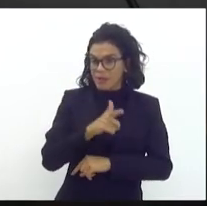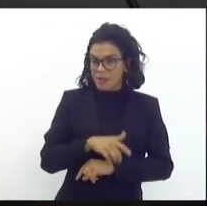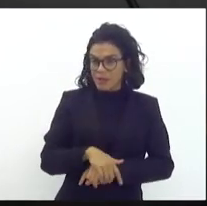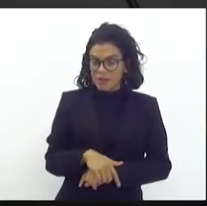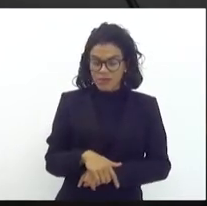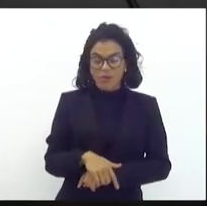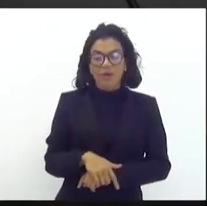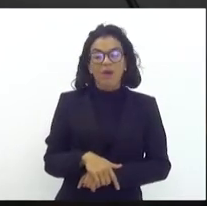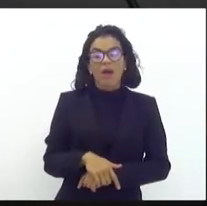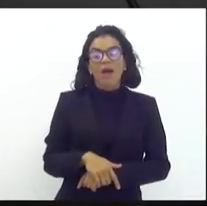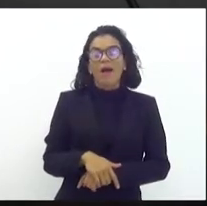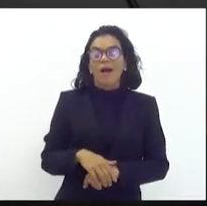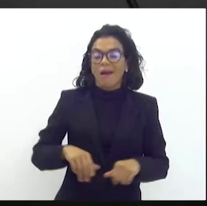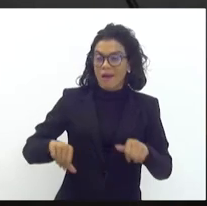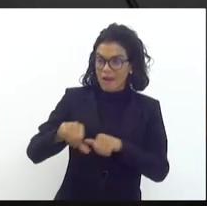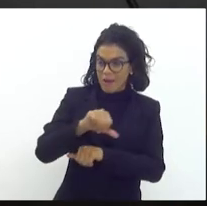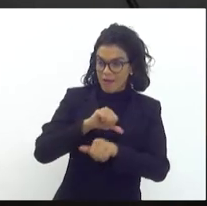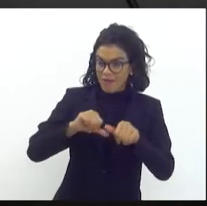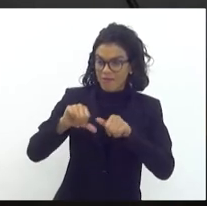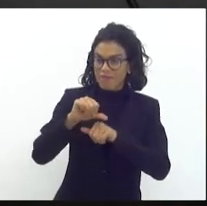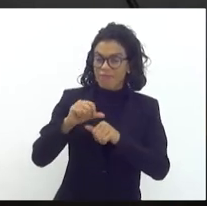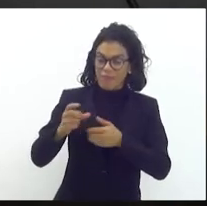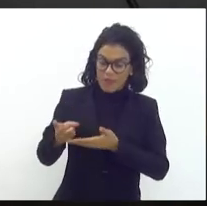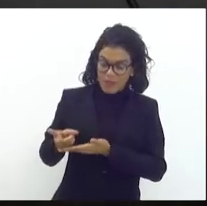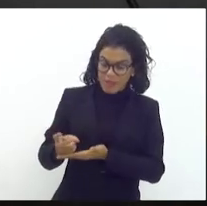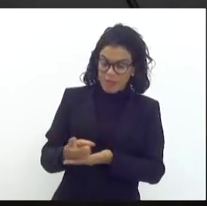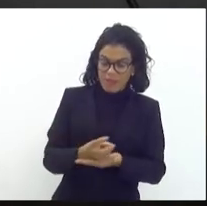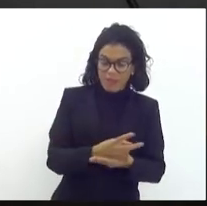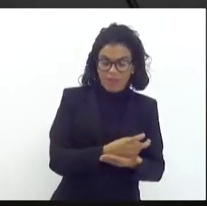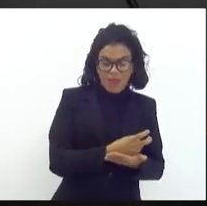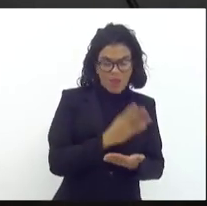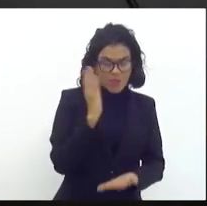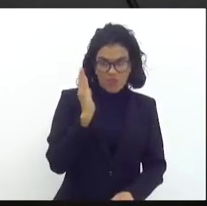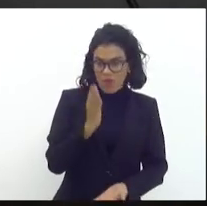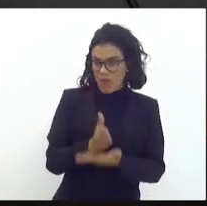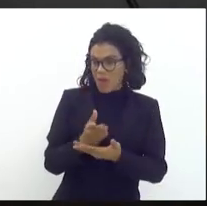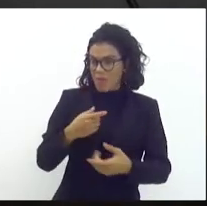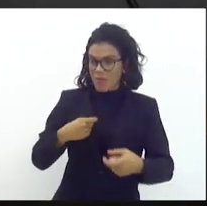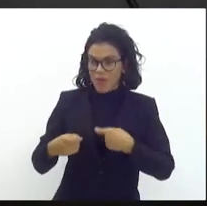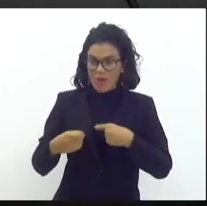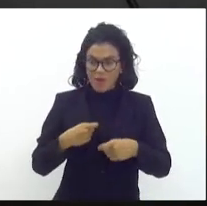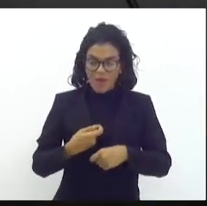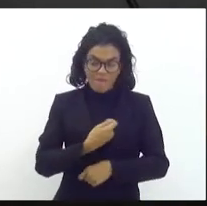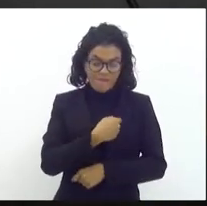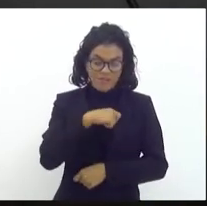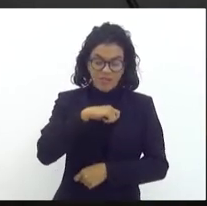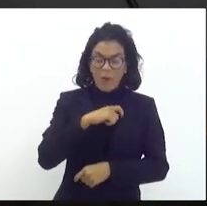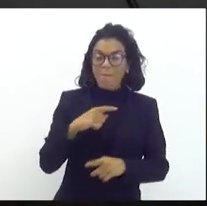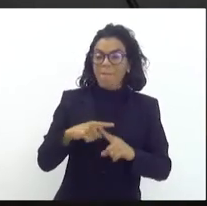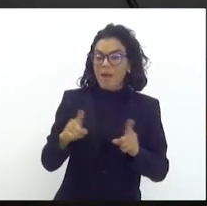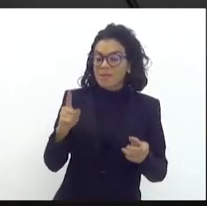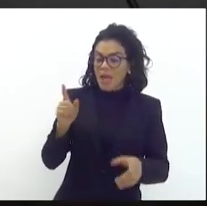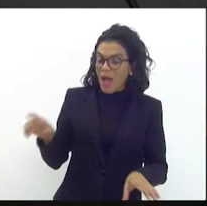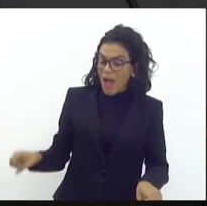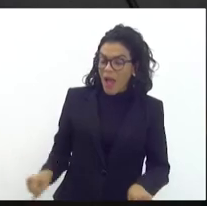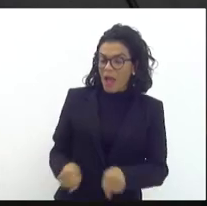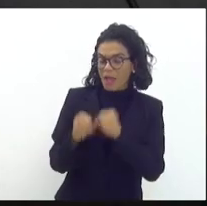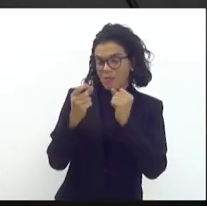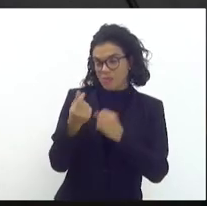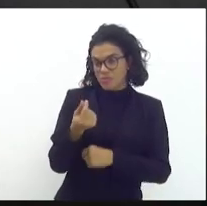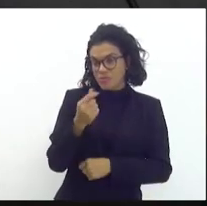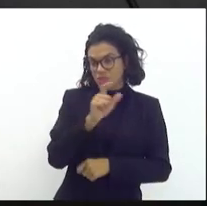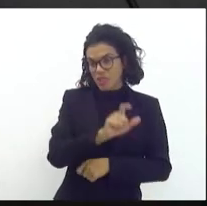a reforma fiscal eu acho que ela ela não acaba com a guerra fiscal mas ela acaba com a guerra fiscal com o dinheiro dos outros